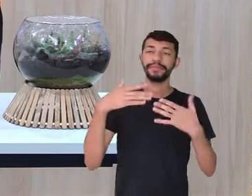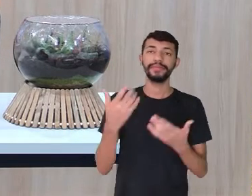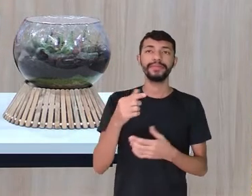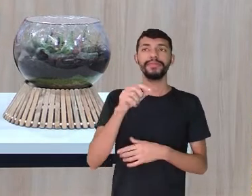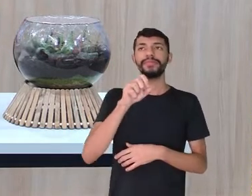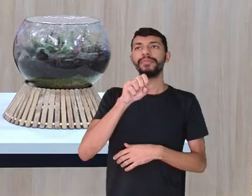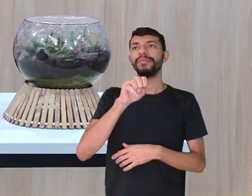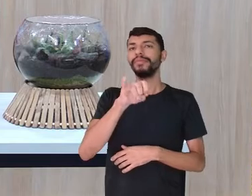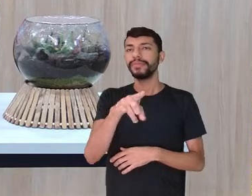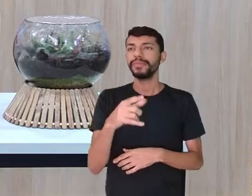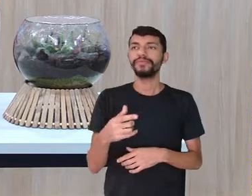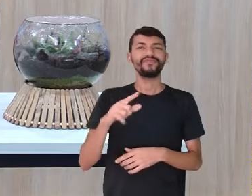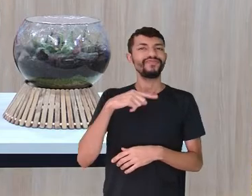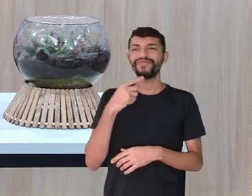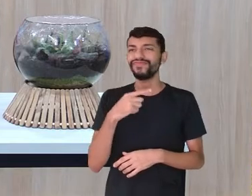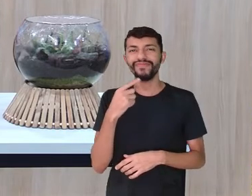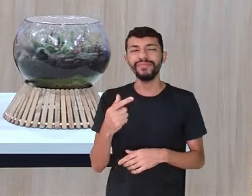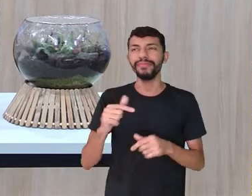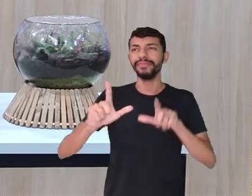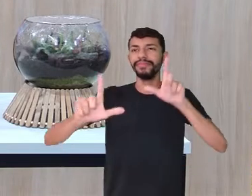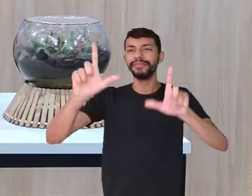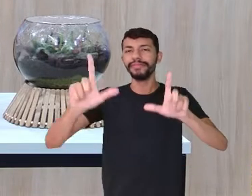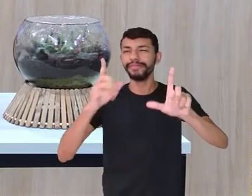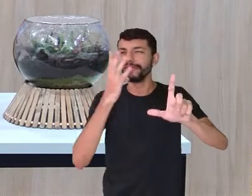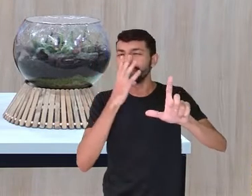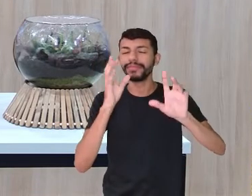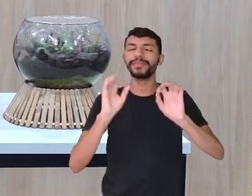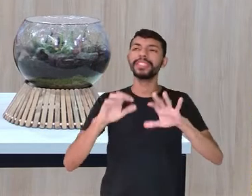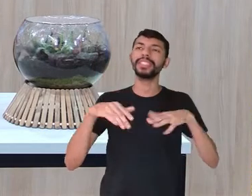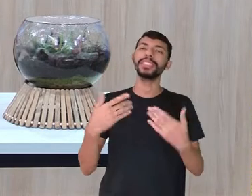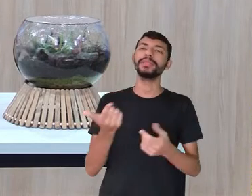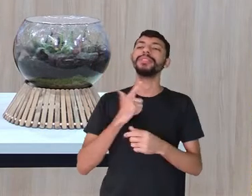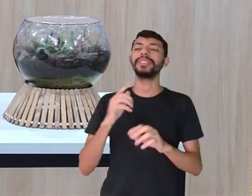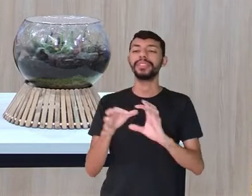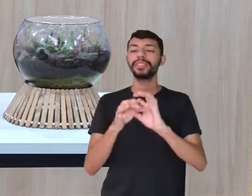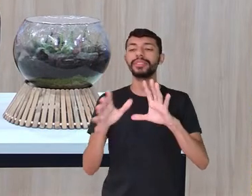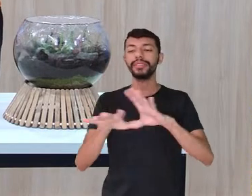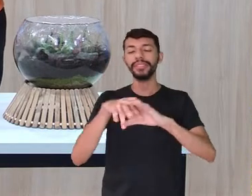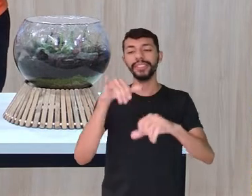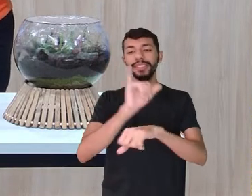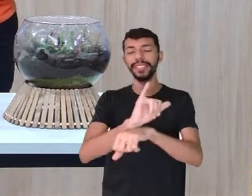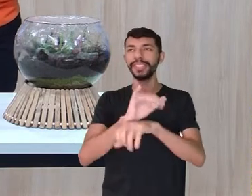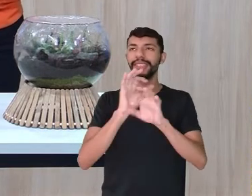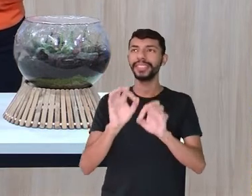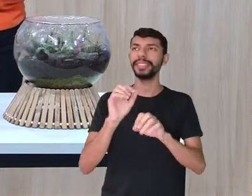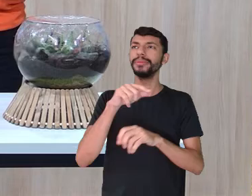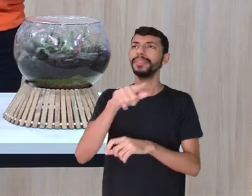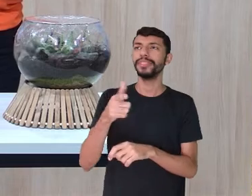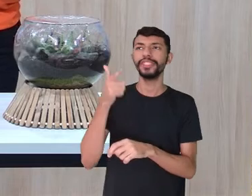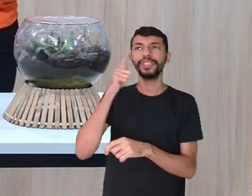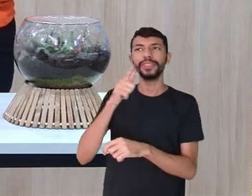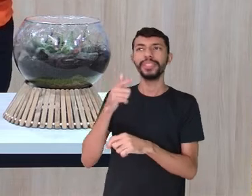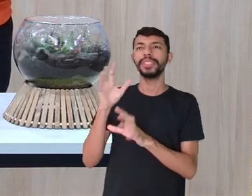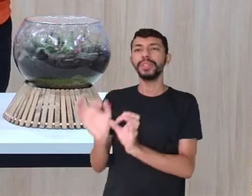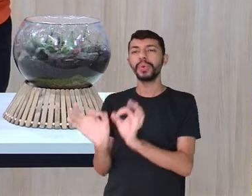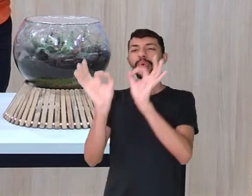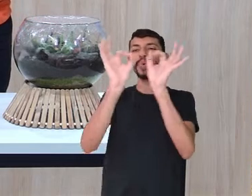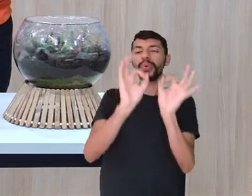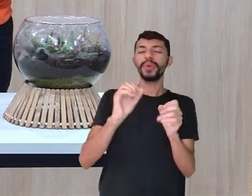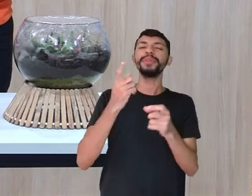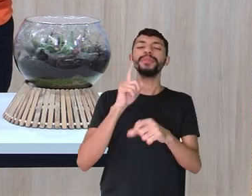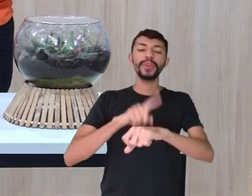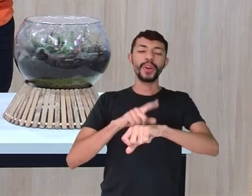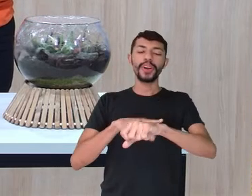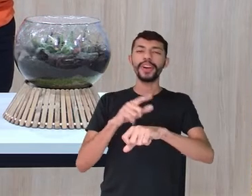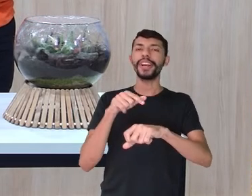conseguir em tempo hábil, não assistir na TV, elas ficam disponíveis no YouTube aí para que vocês possam assistir no horário